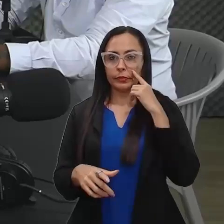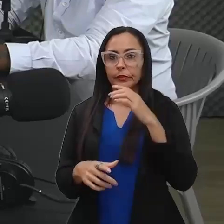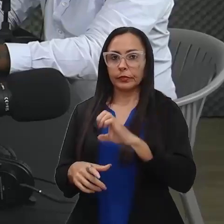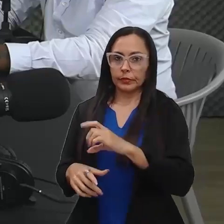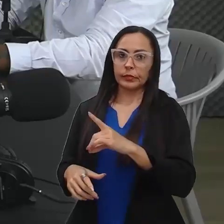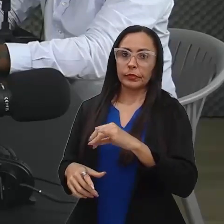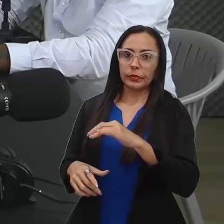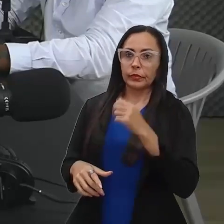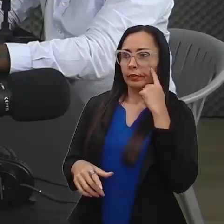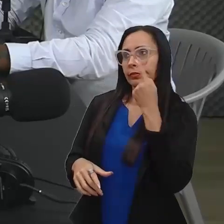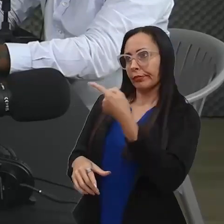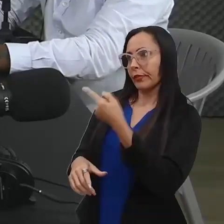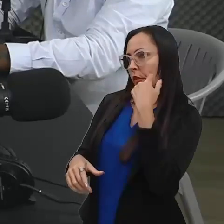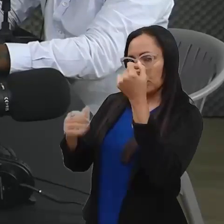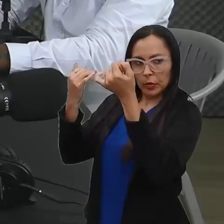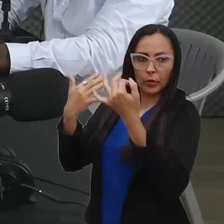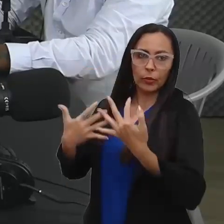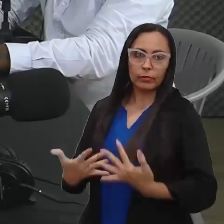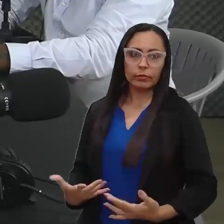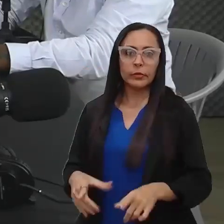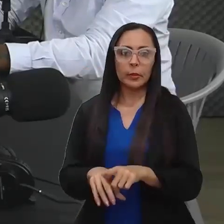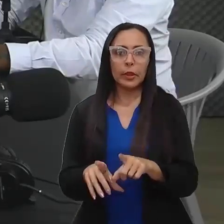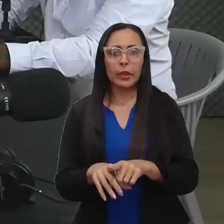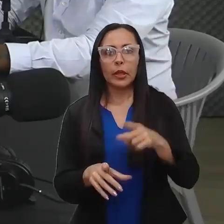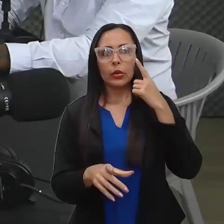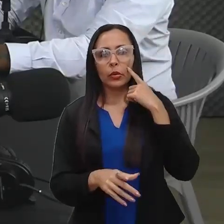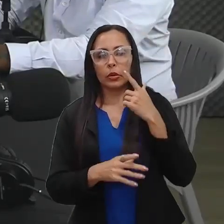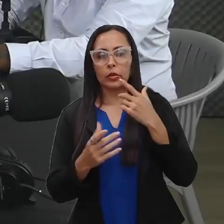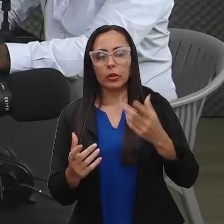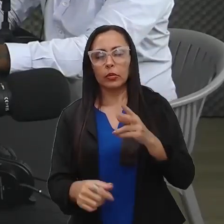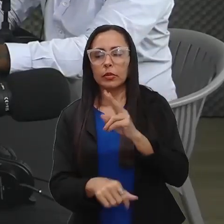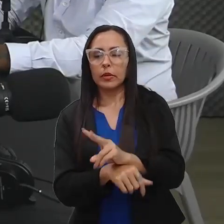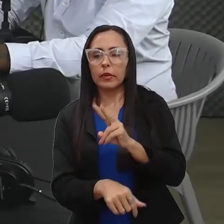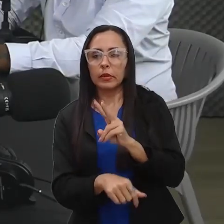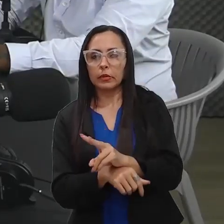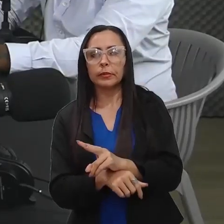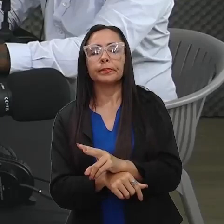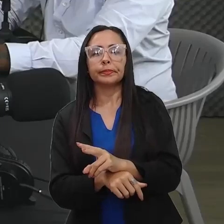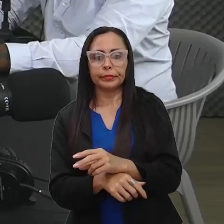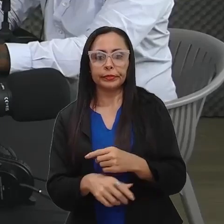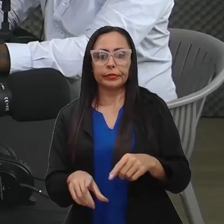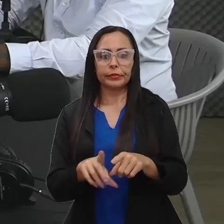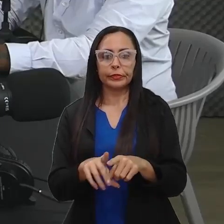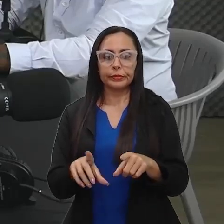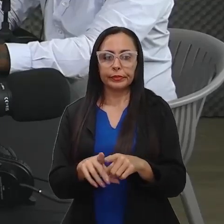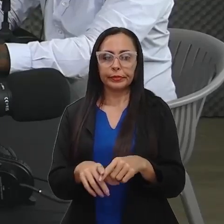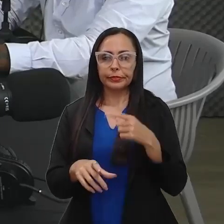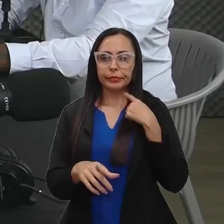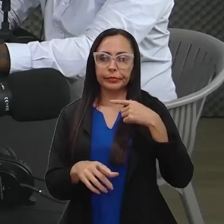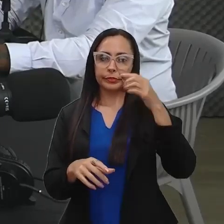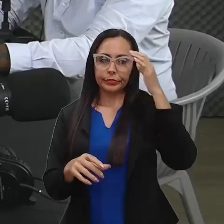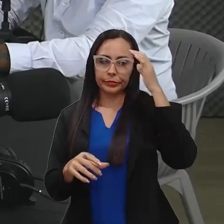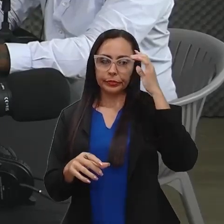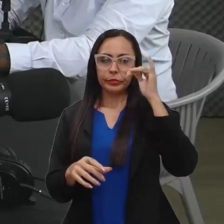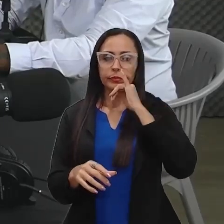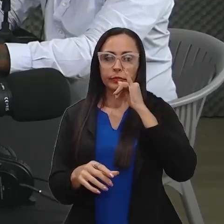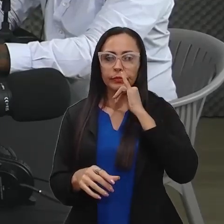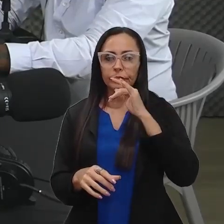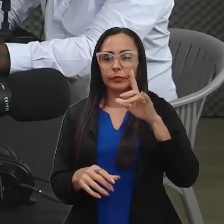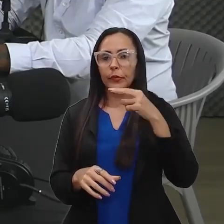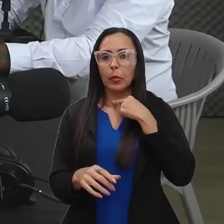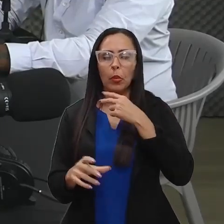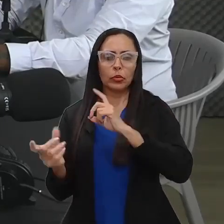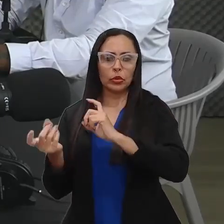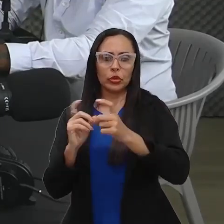trouxe de forma bem sutil a questão desse conservadorismo né, e dessa ideia de que, por exemplo, não se pode